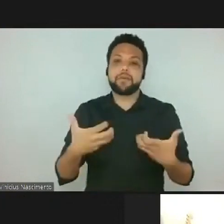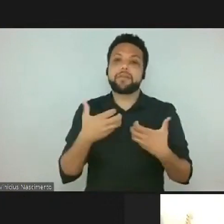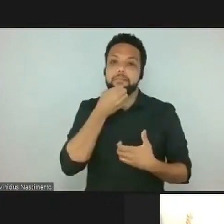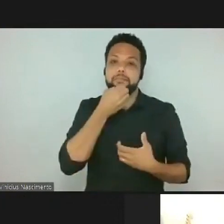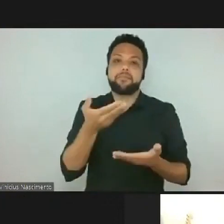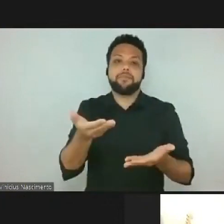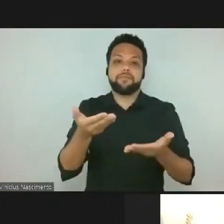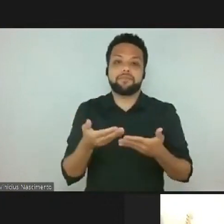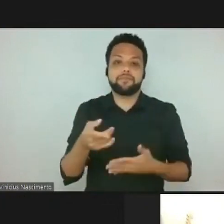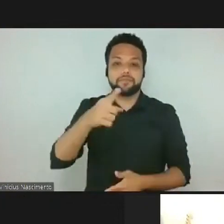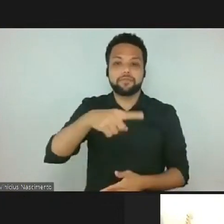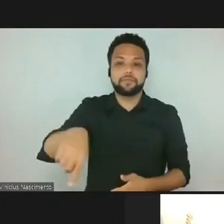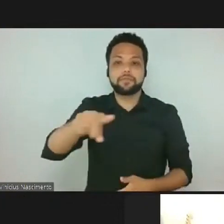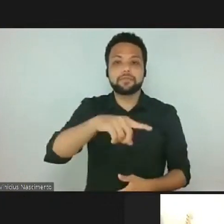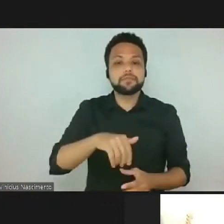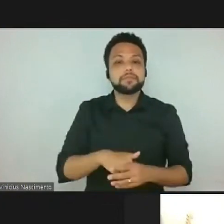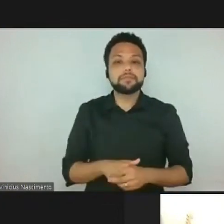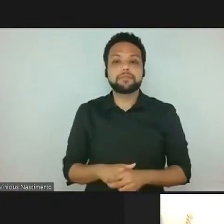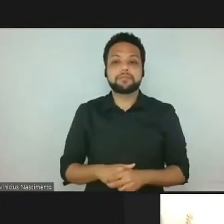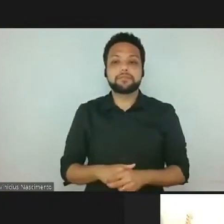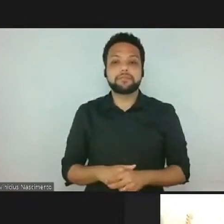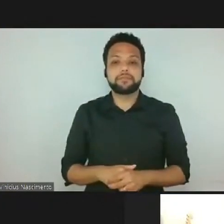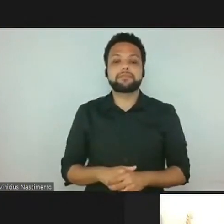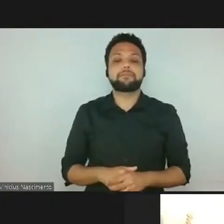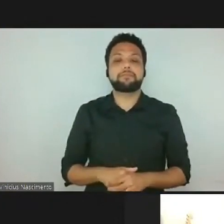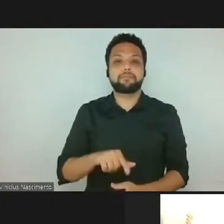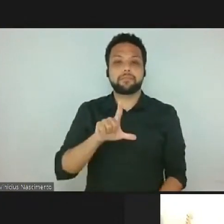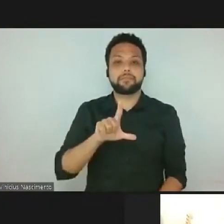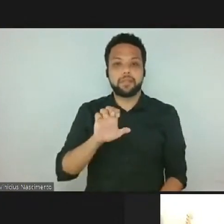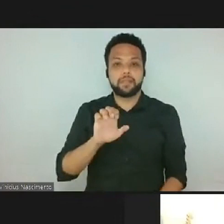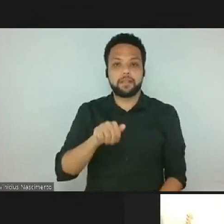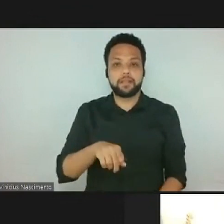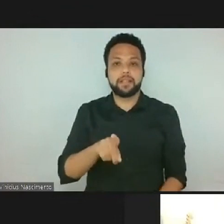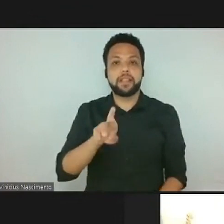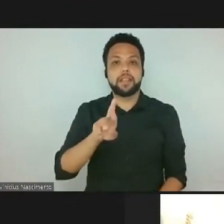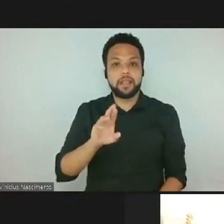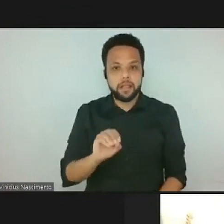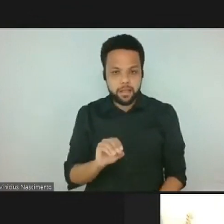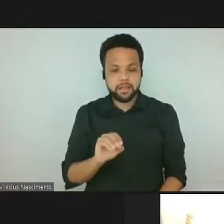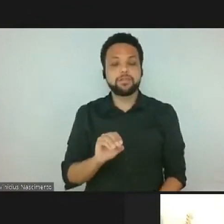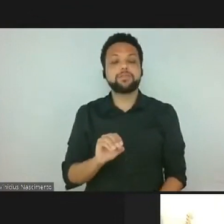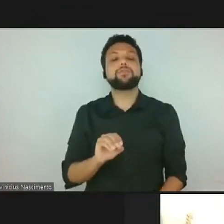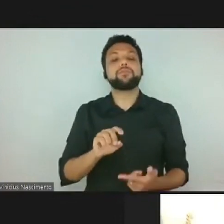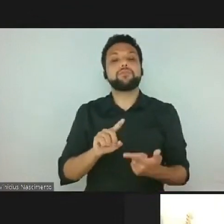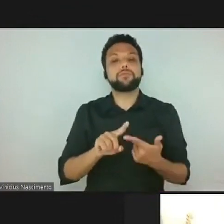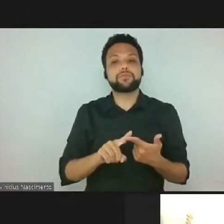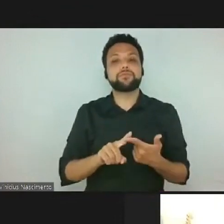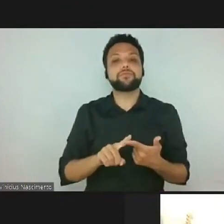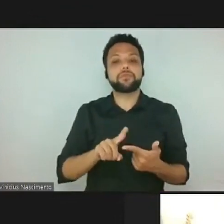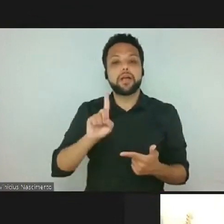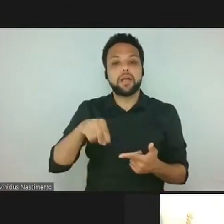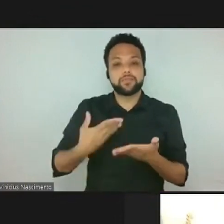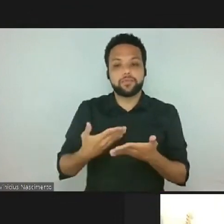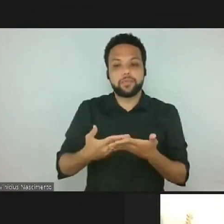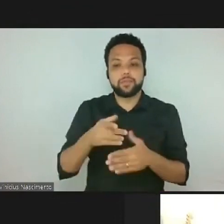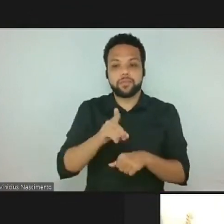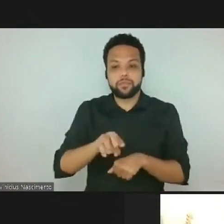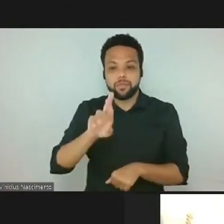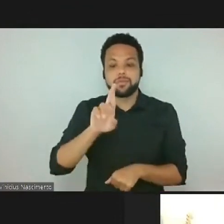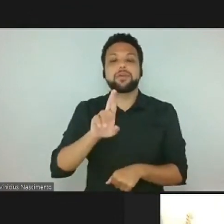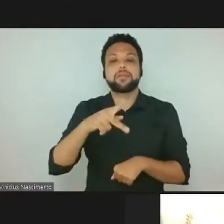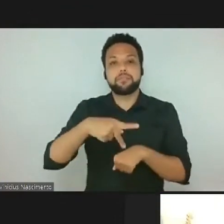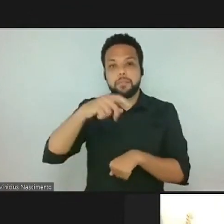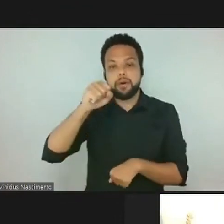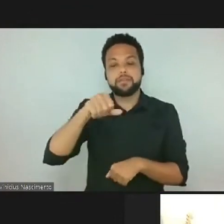boas-vindas ao Leandro Oliva Costa Penha, que é doutorando do Programa de Pós-Graduação em